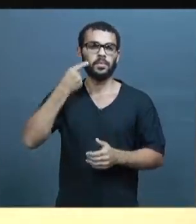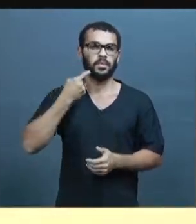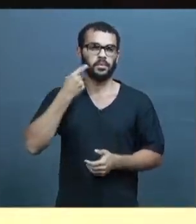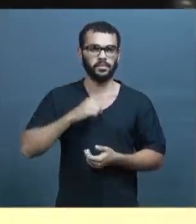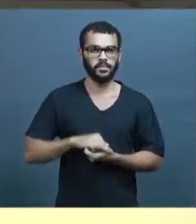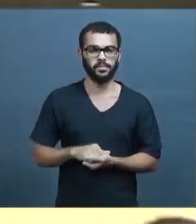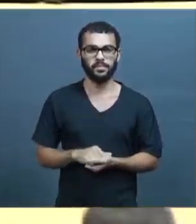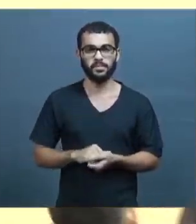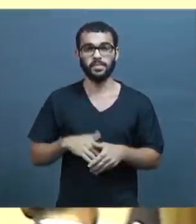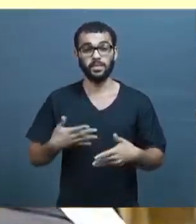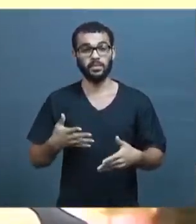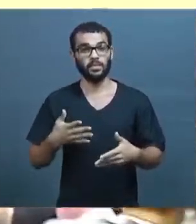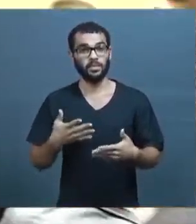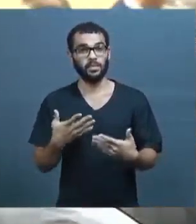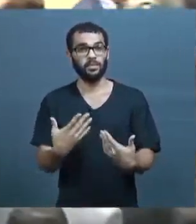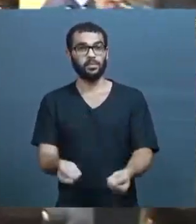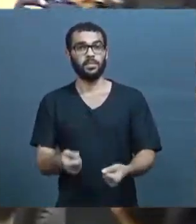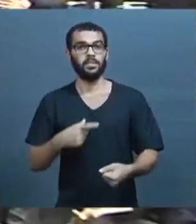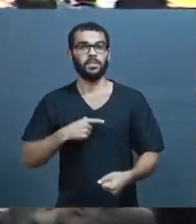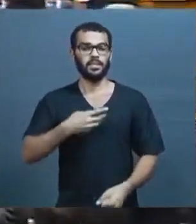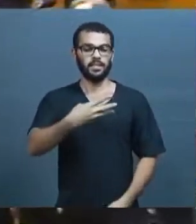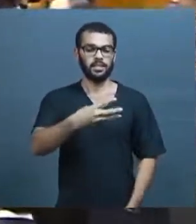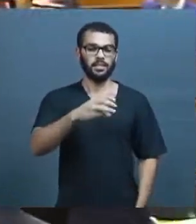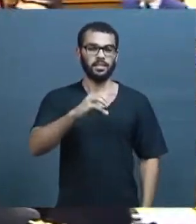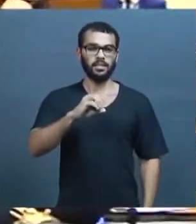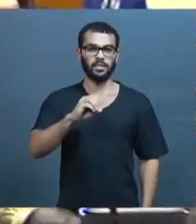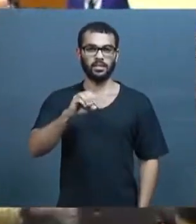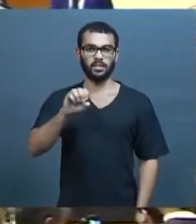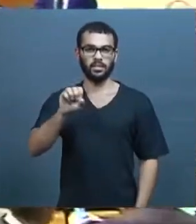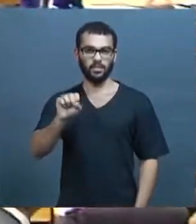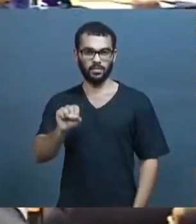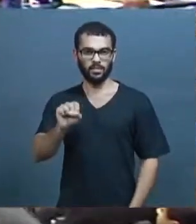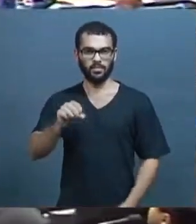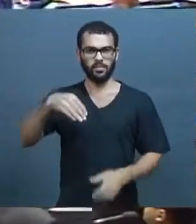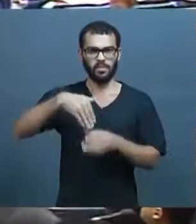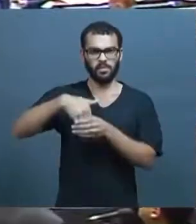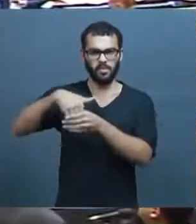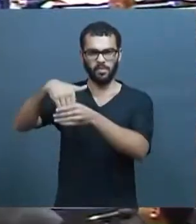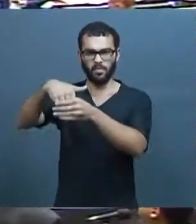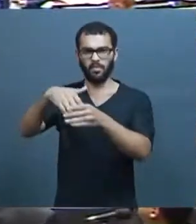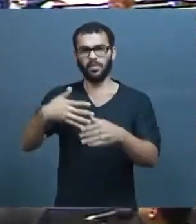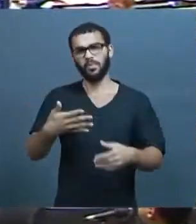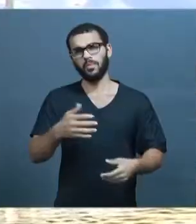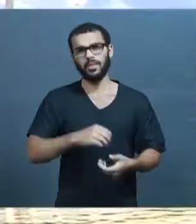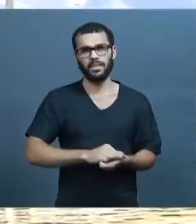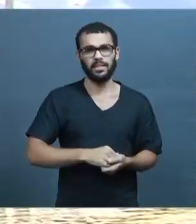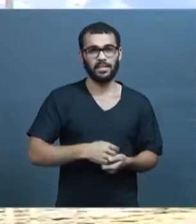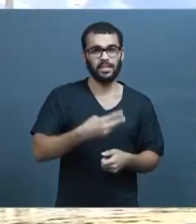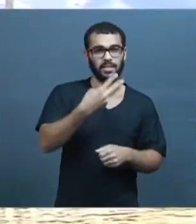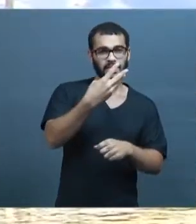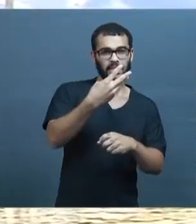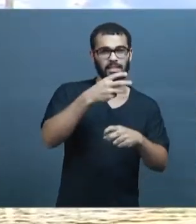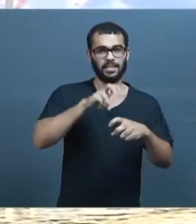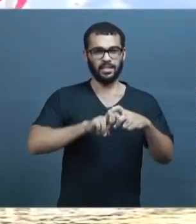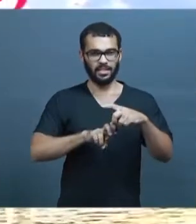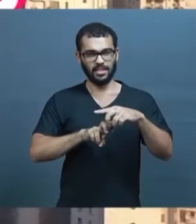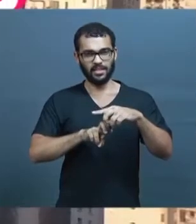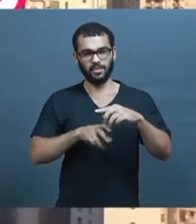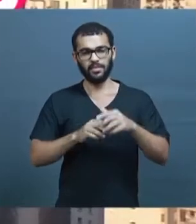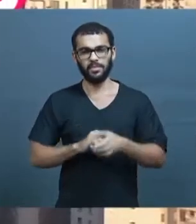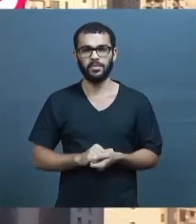aprovação depende de pelo menos 308 votos, que representam 3/5 da composição da casa, formada